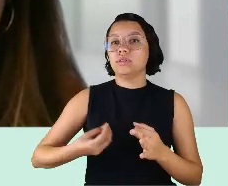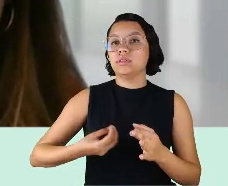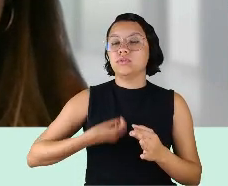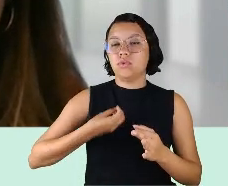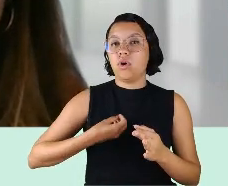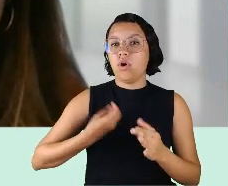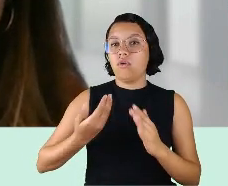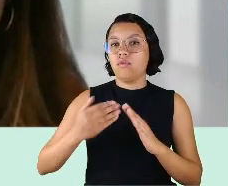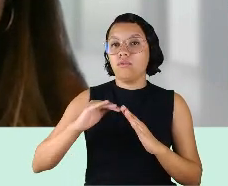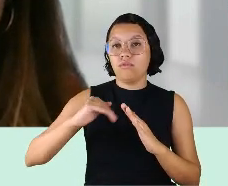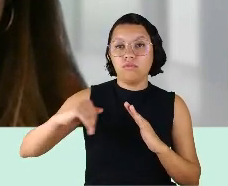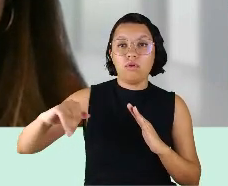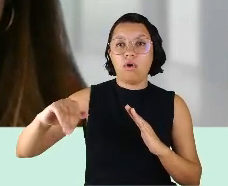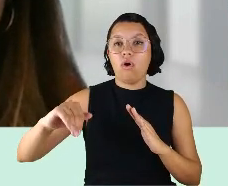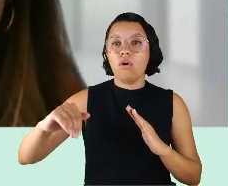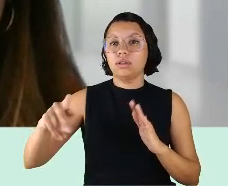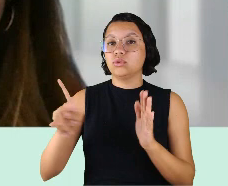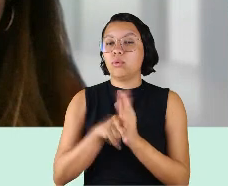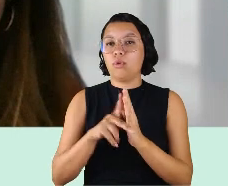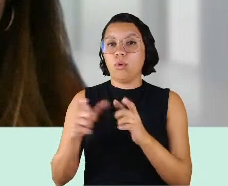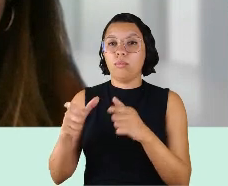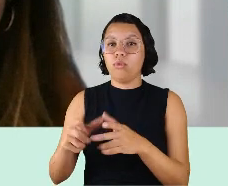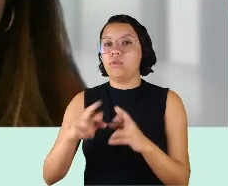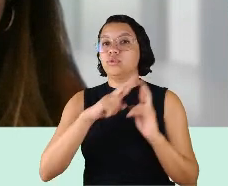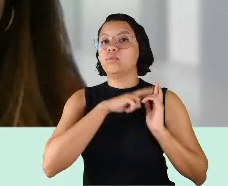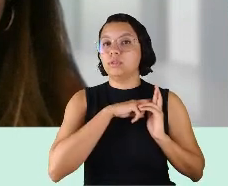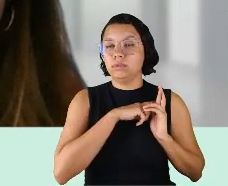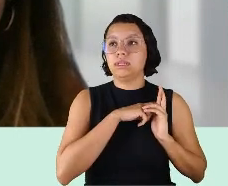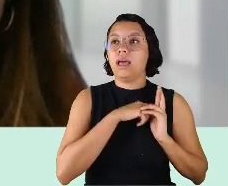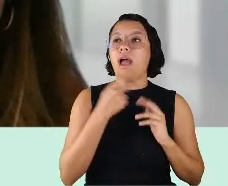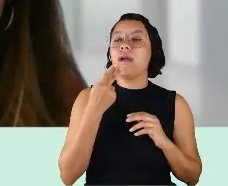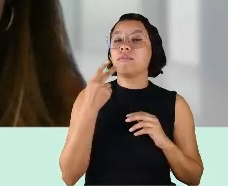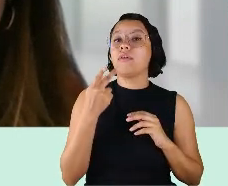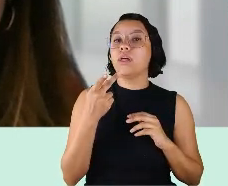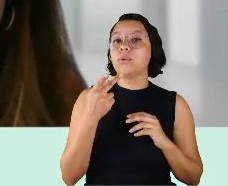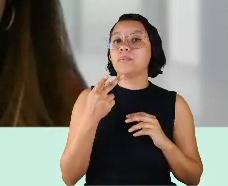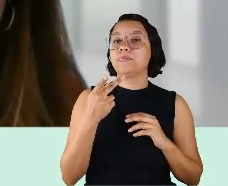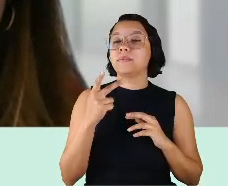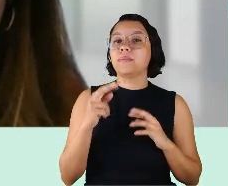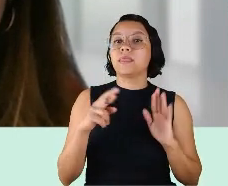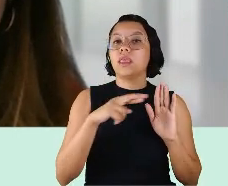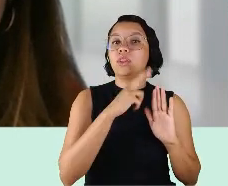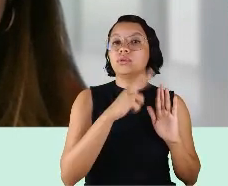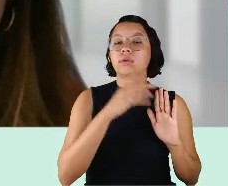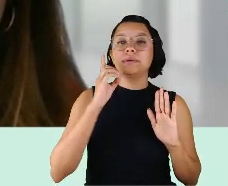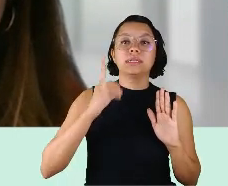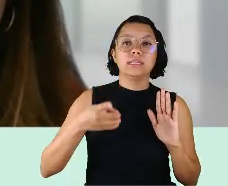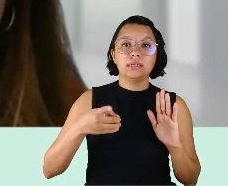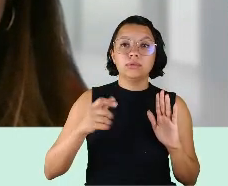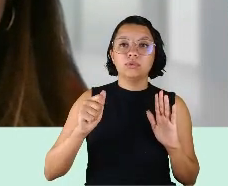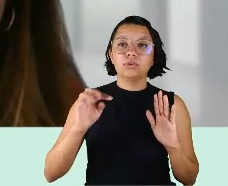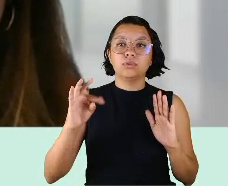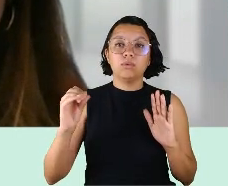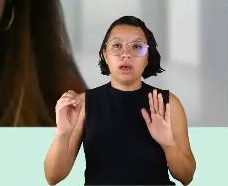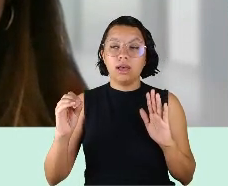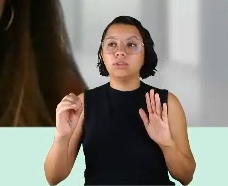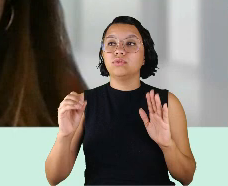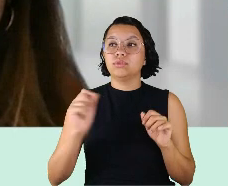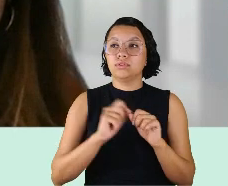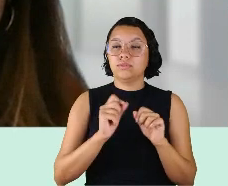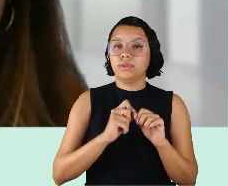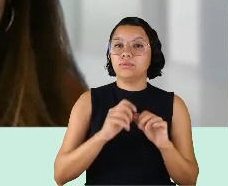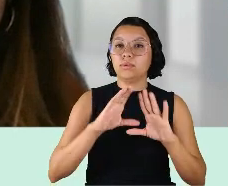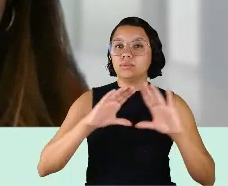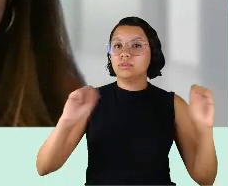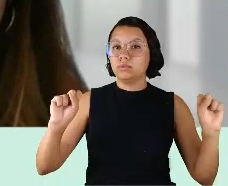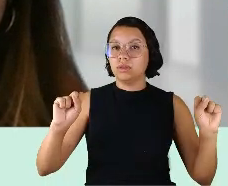fora das respectivas comarcas. E disse, a resolução que determinou que os atos fossem expedidos